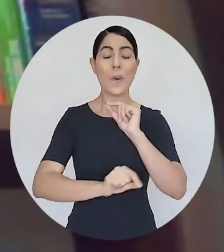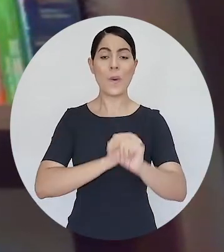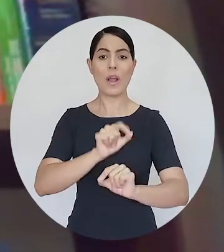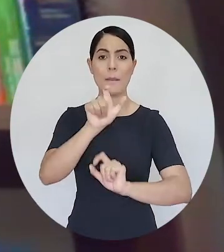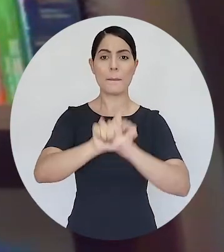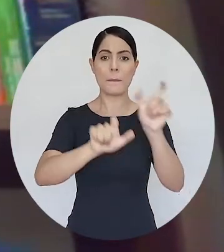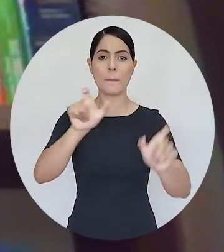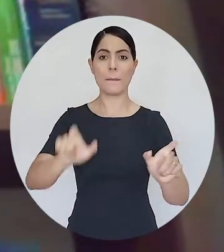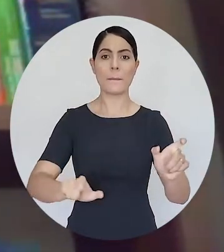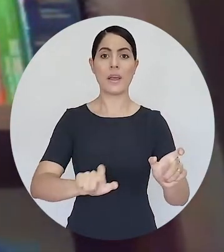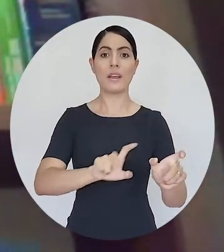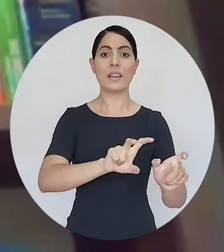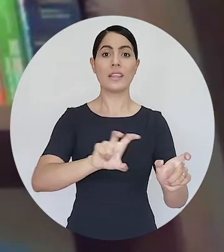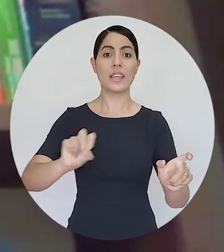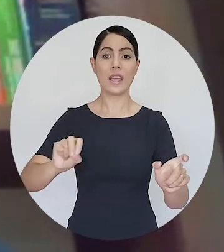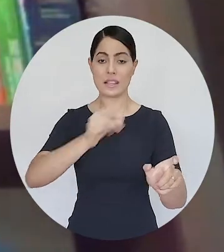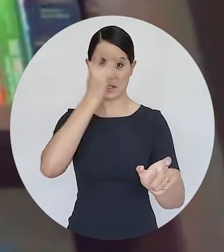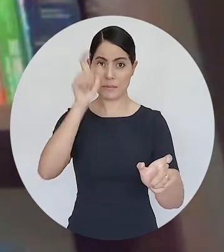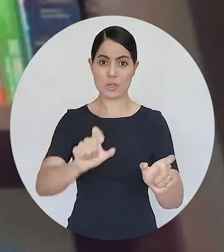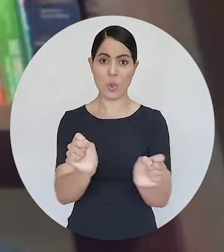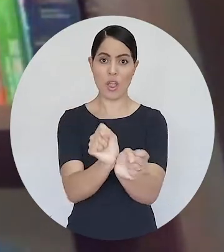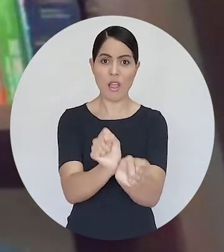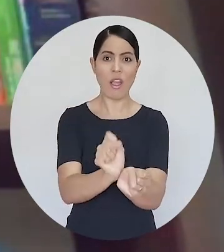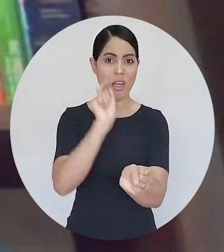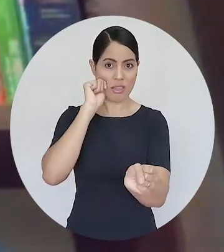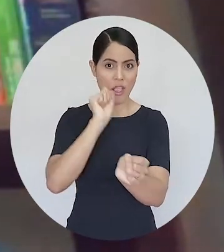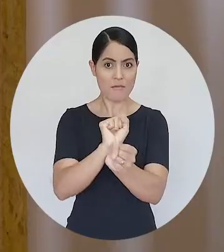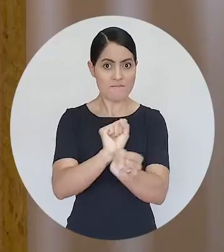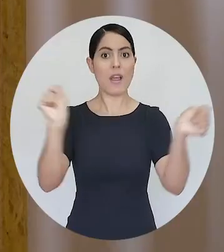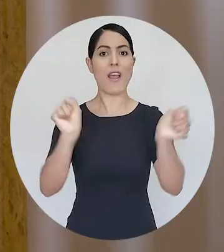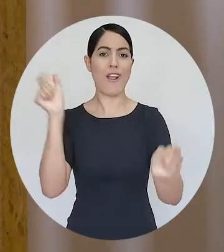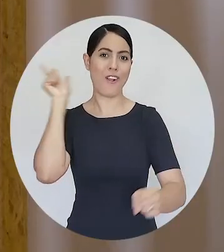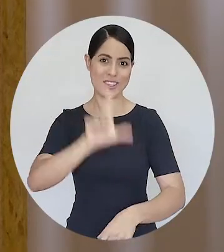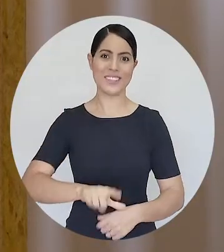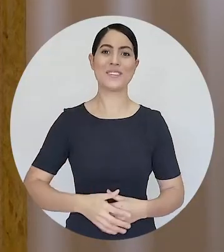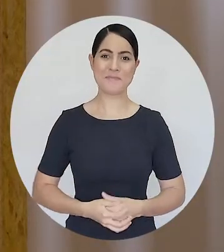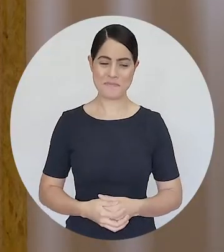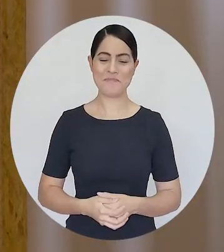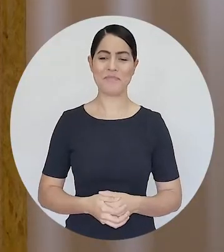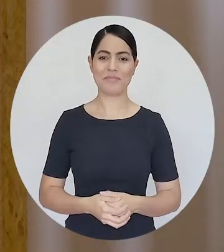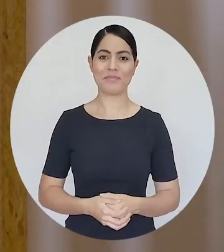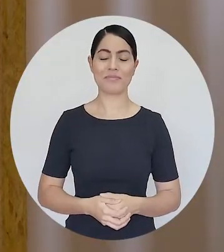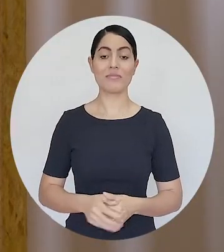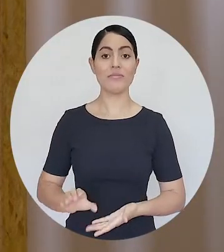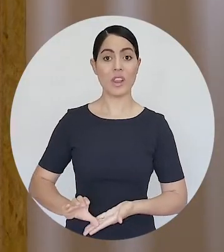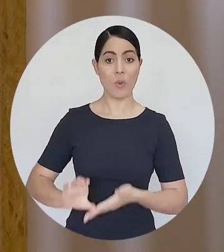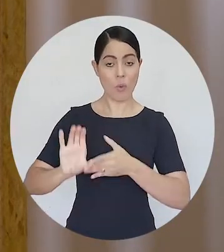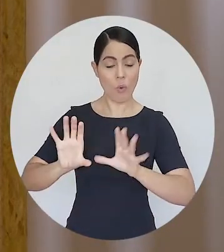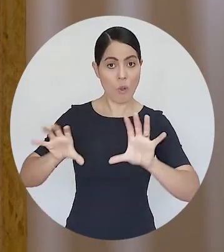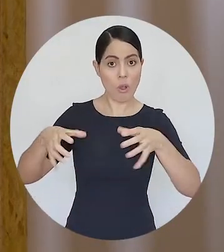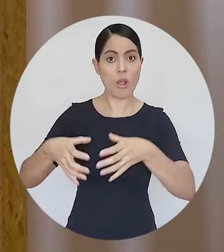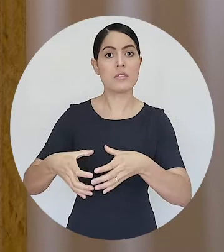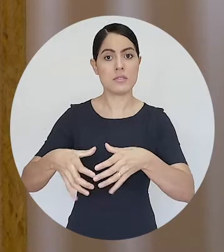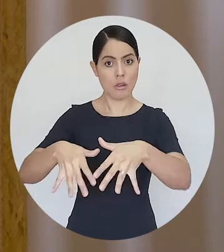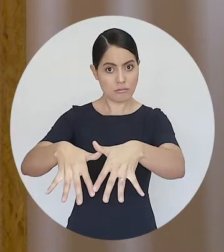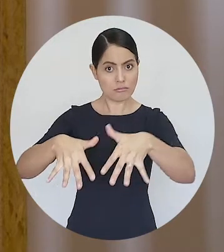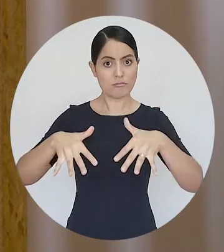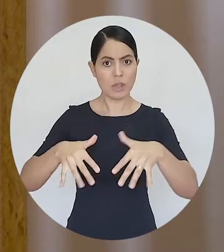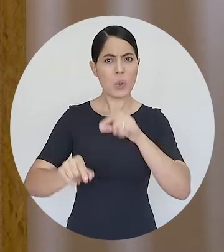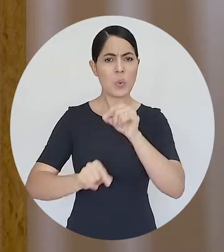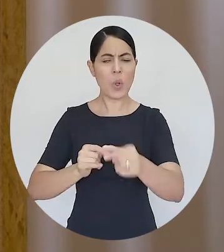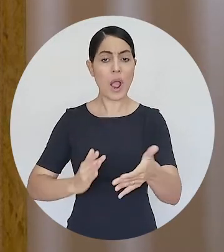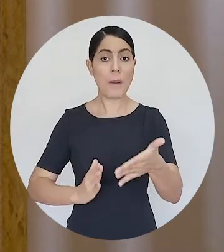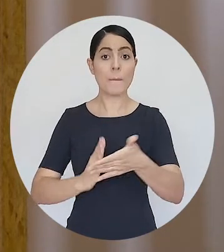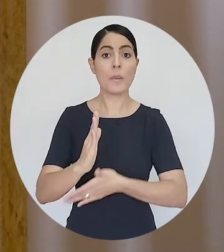de mais de 500 escravizados negros. O Conselho Pleno da Ordem também aprovou a obrigatoriedade